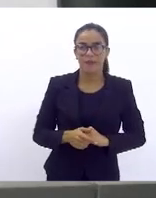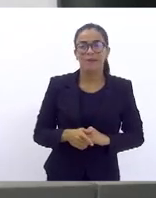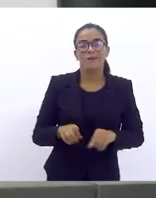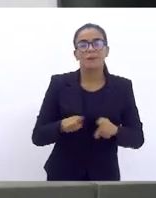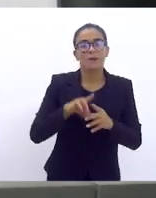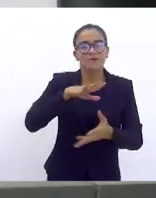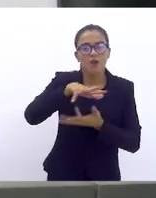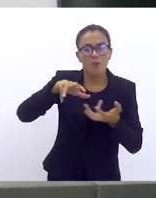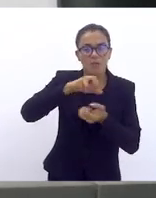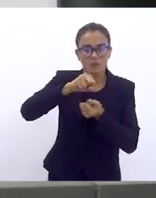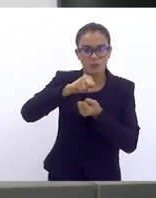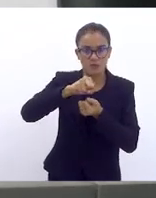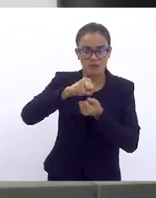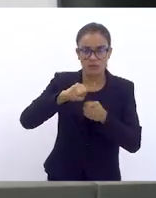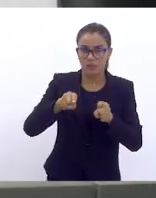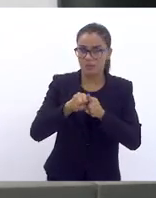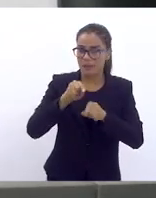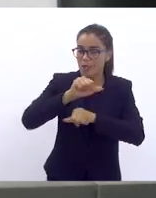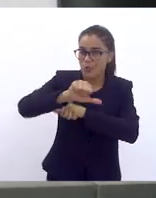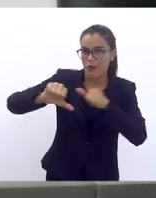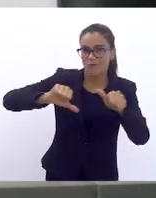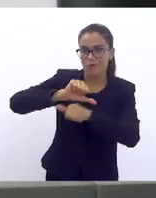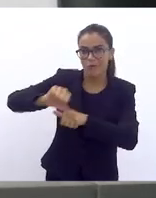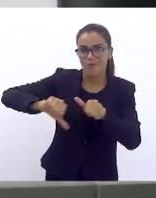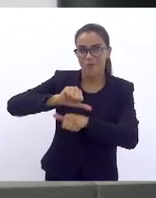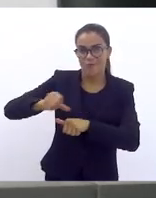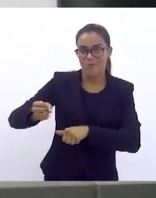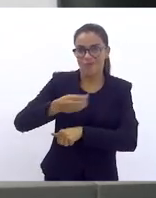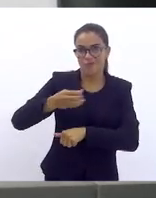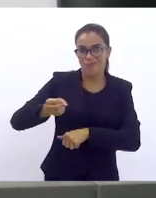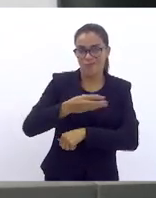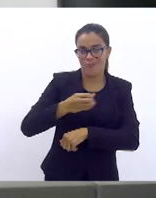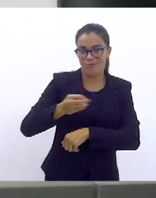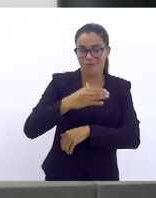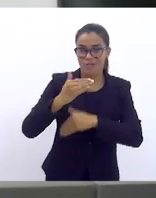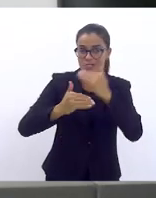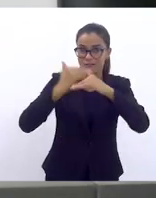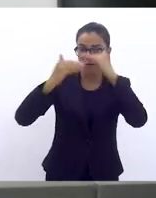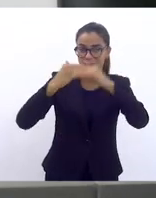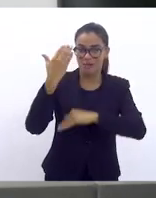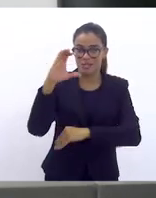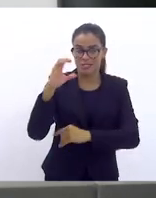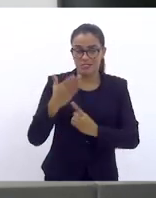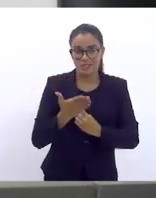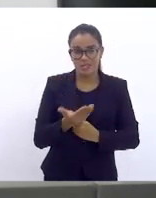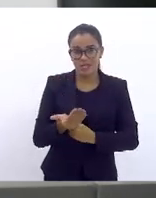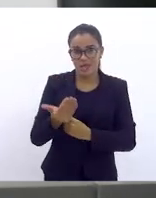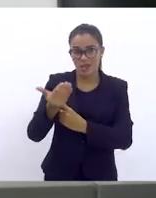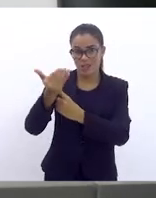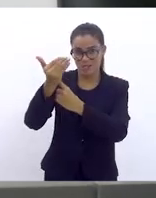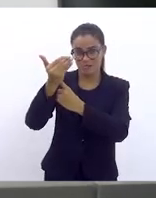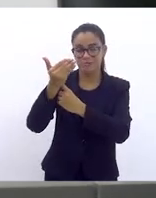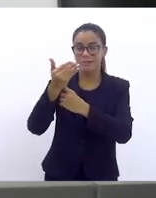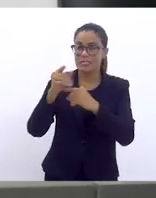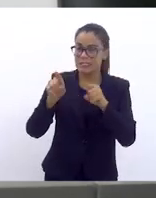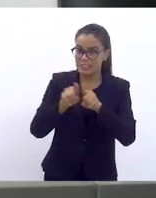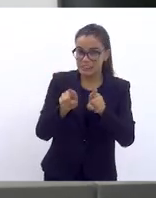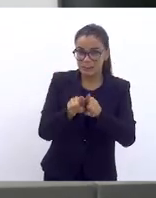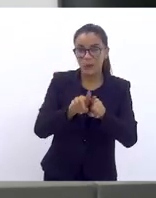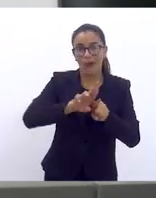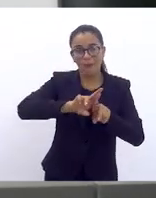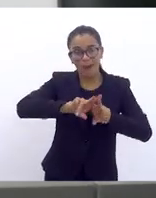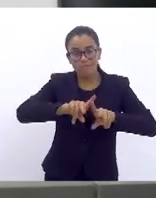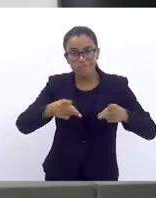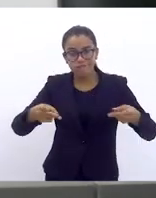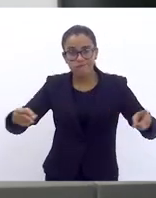sustentável e inovativo com desenvolvimento em ciência e tecnologia né Essa é uma das transversalidades